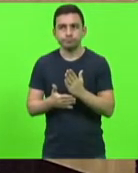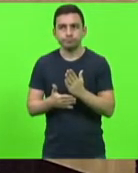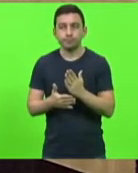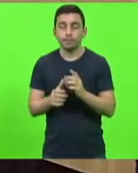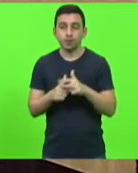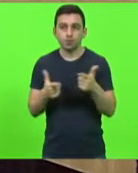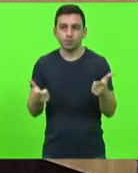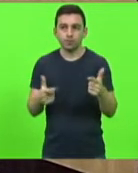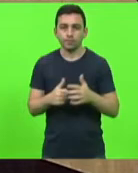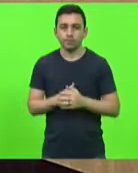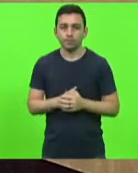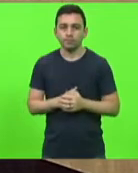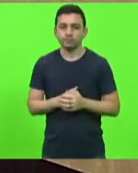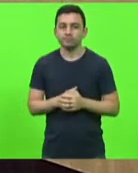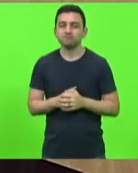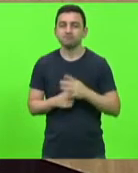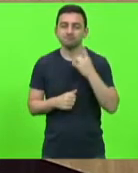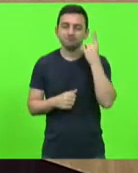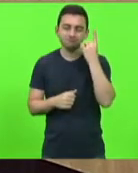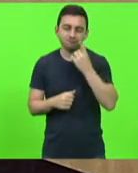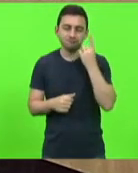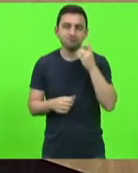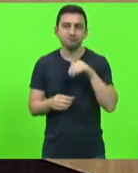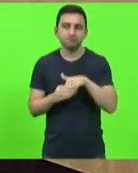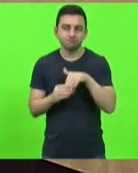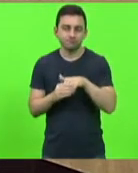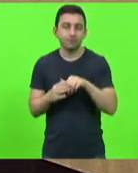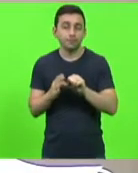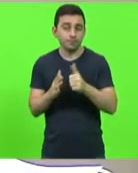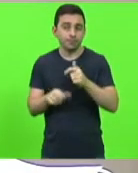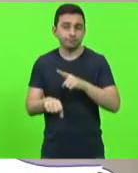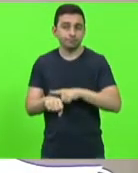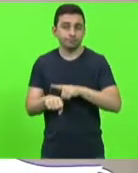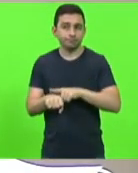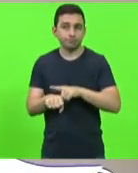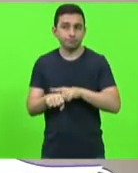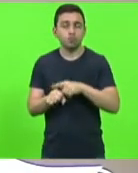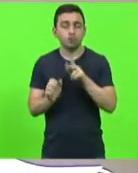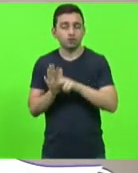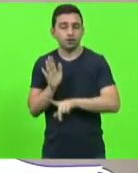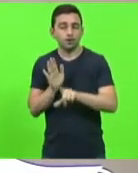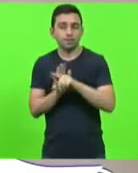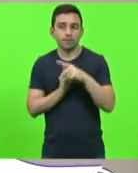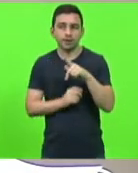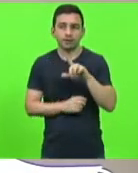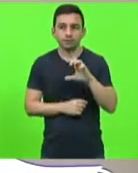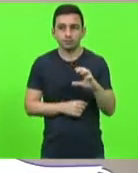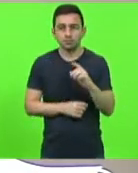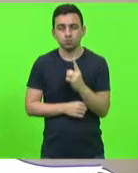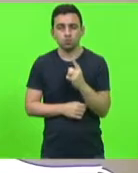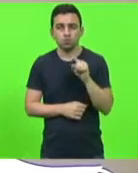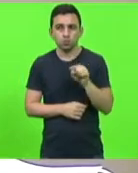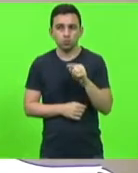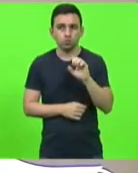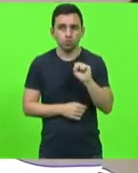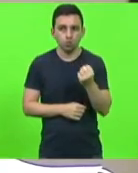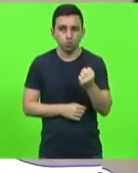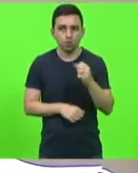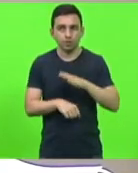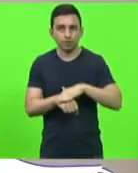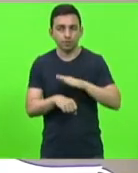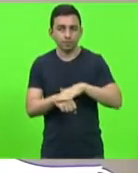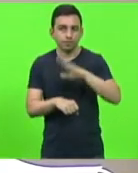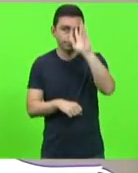maioria. Discussão e votação em primeiro turno do projeto de lei complementar PLC 1.8/2021, autor deputada